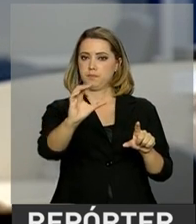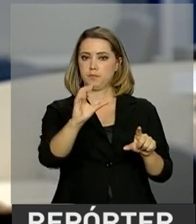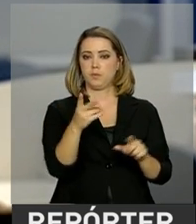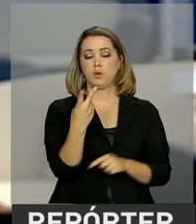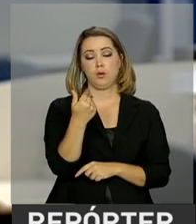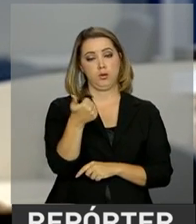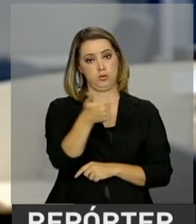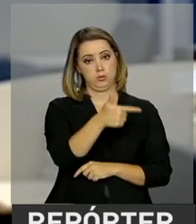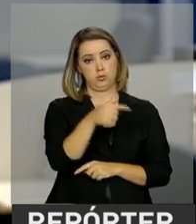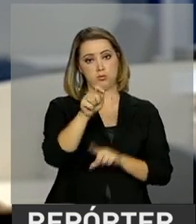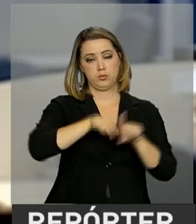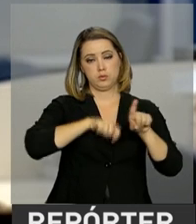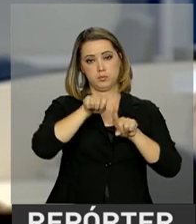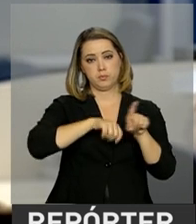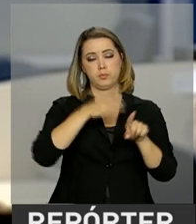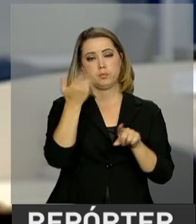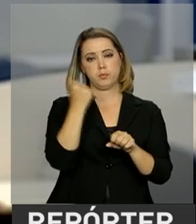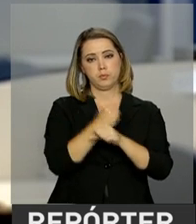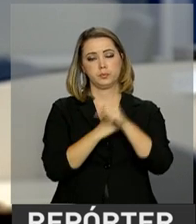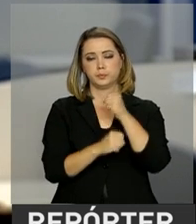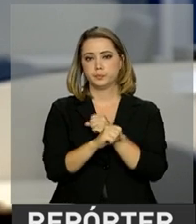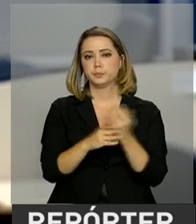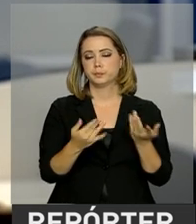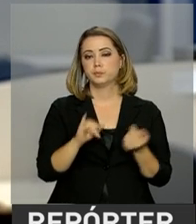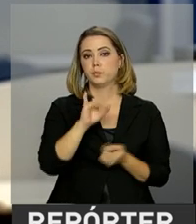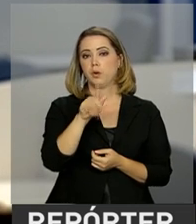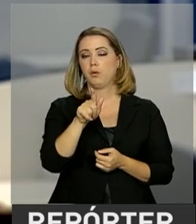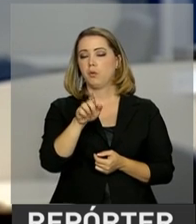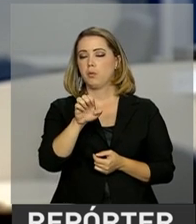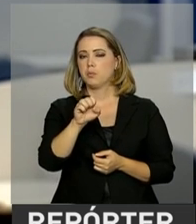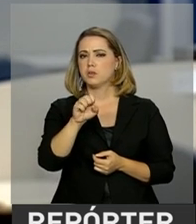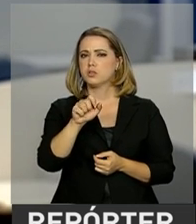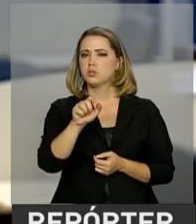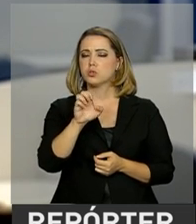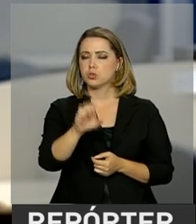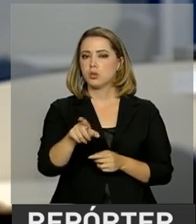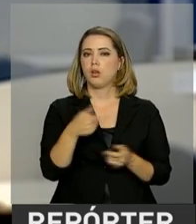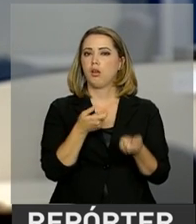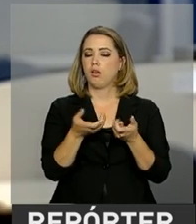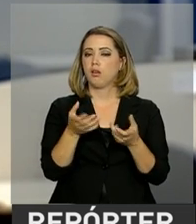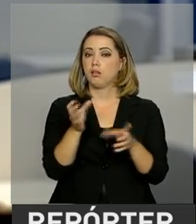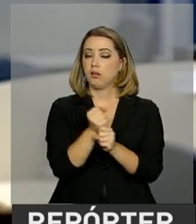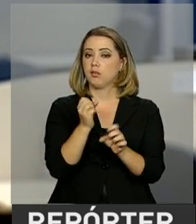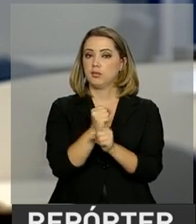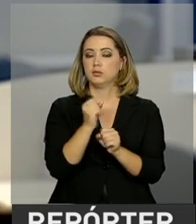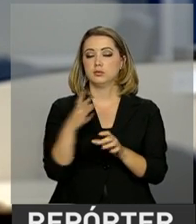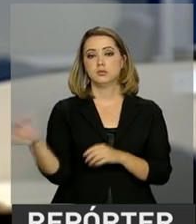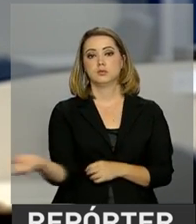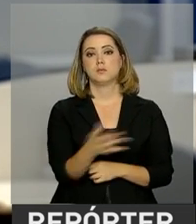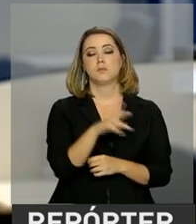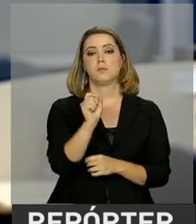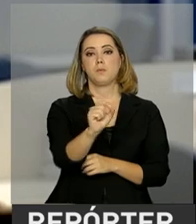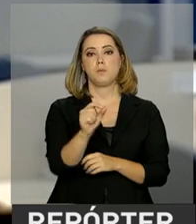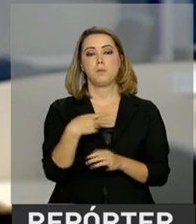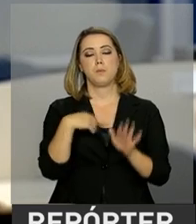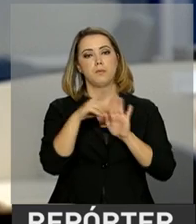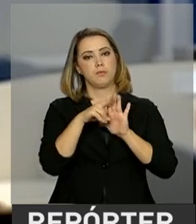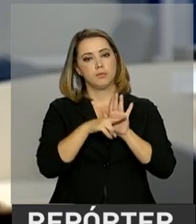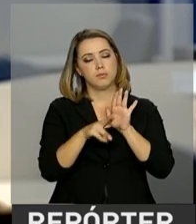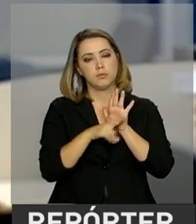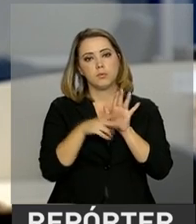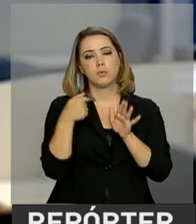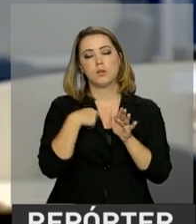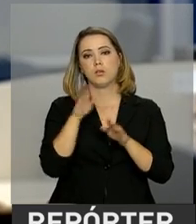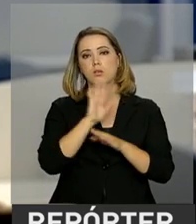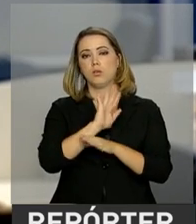2016 índice calculado pelo IBGE a nova tabela segue as recomendações da resolução do conselho deliberativo do Fundo de